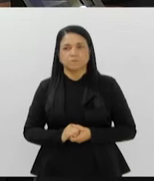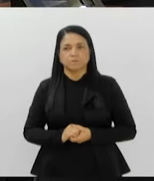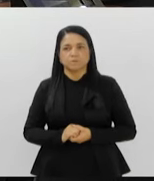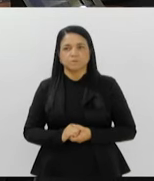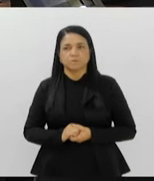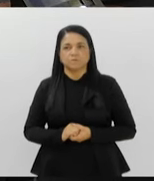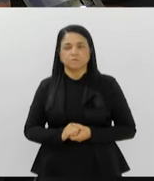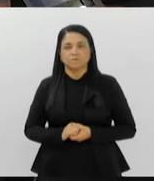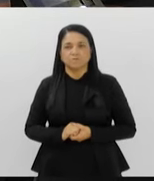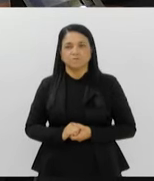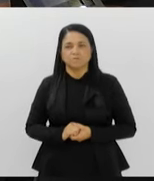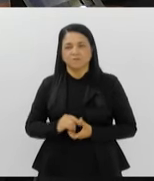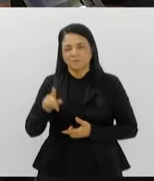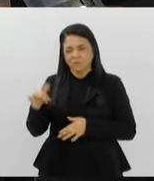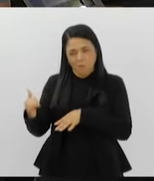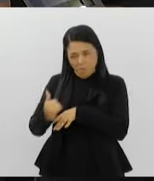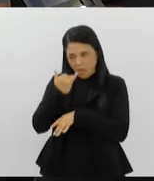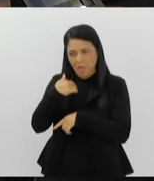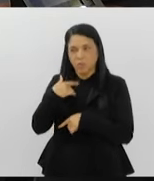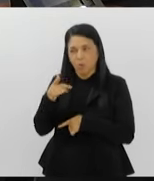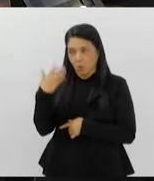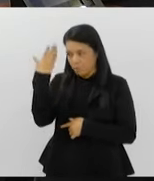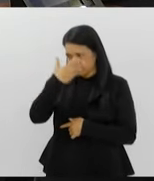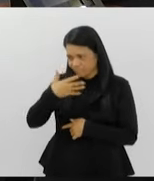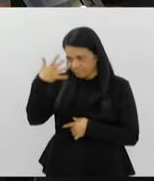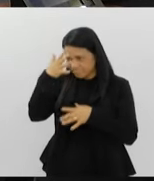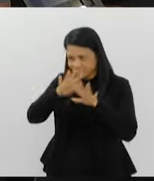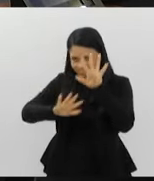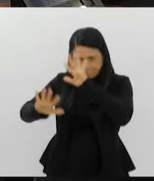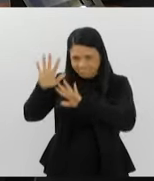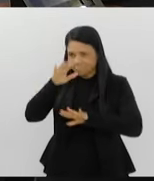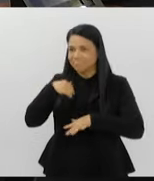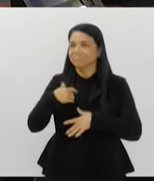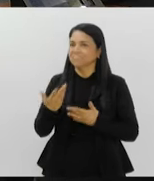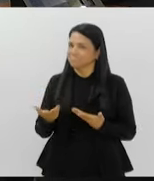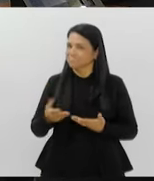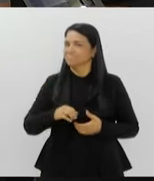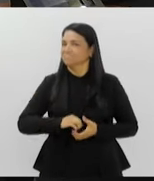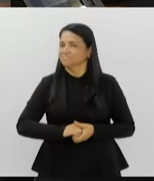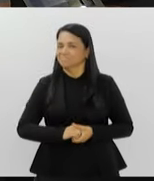O senhor enganou os meus olhos a primeira vez.